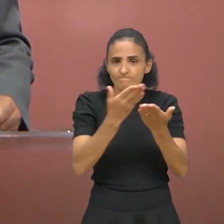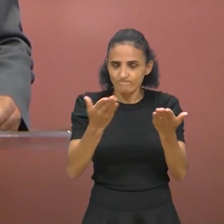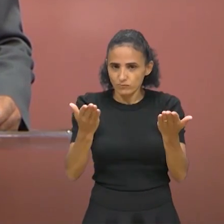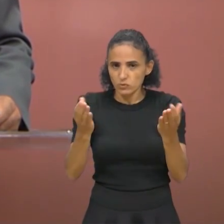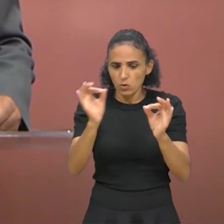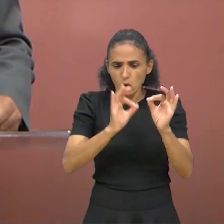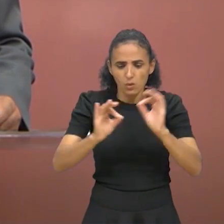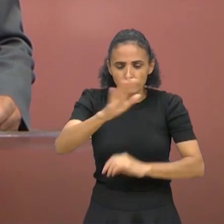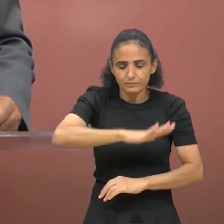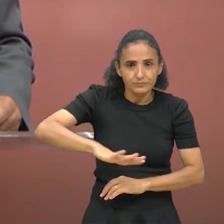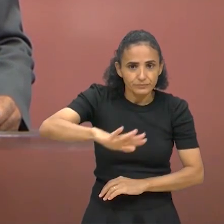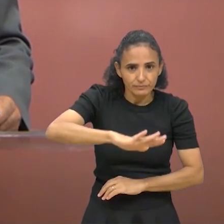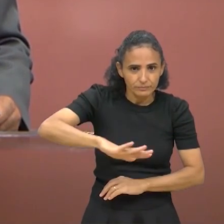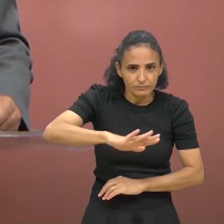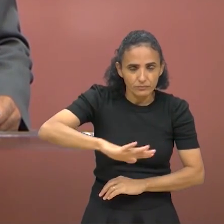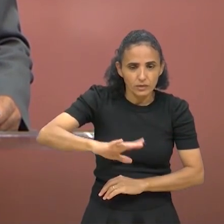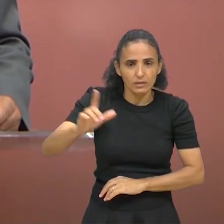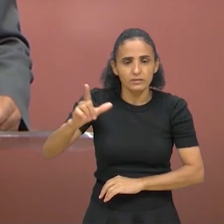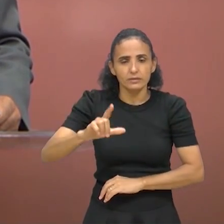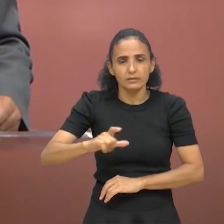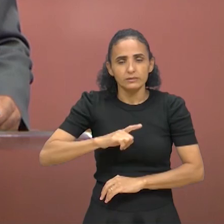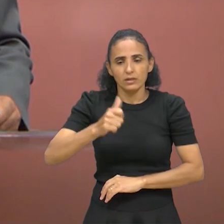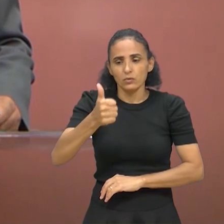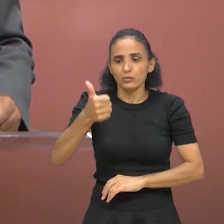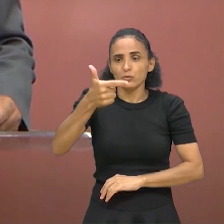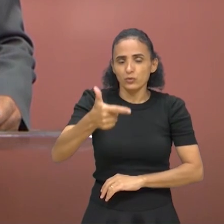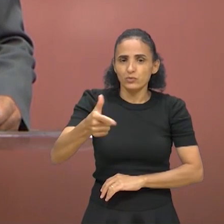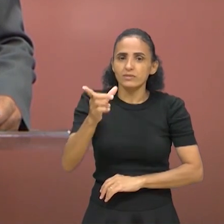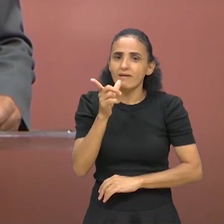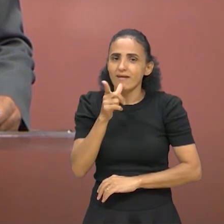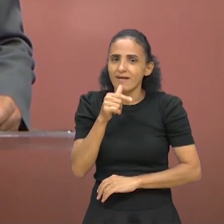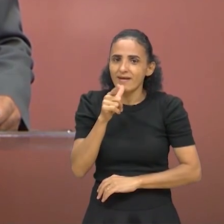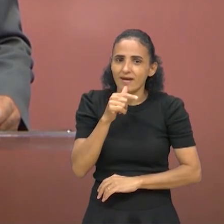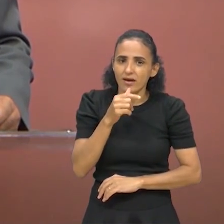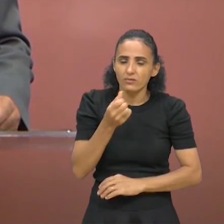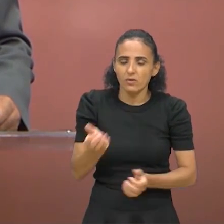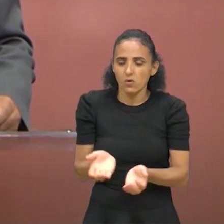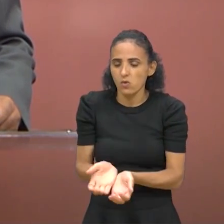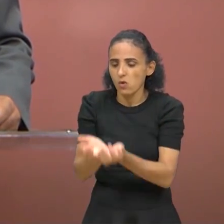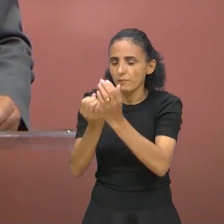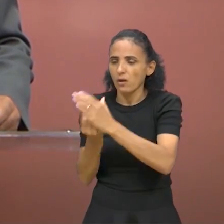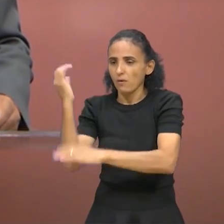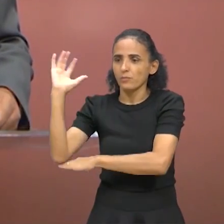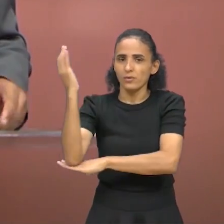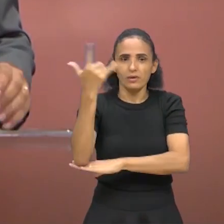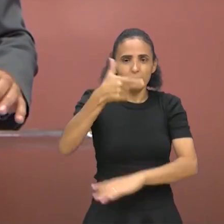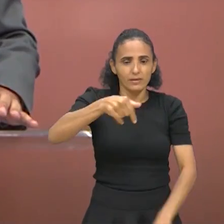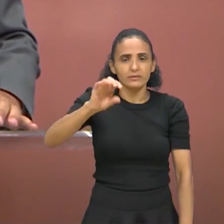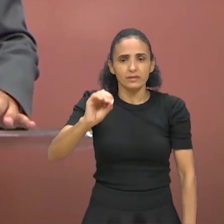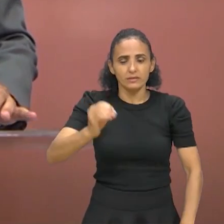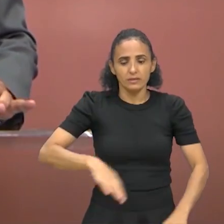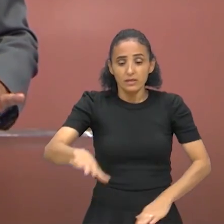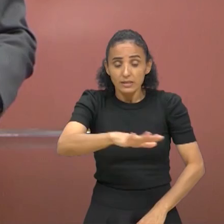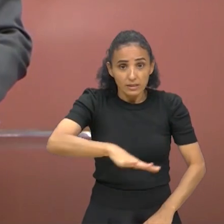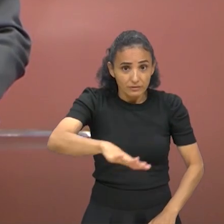a Elim, e ali haviam 12 fontes de água e 70 palmeiras. E ali se acamparam